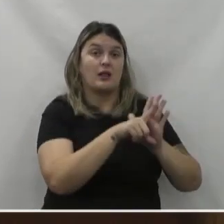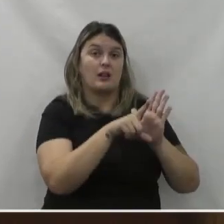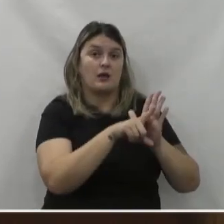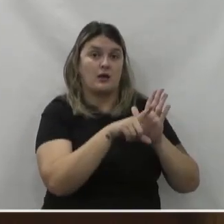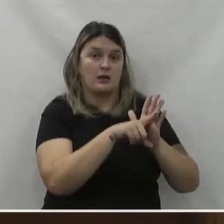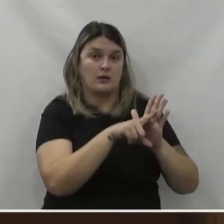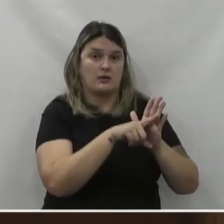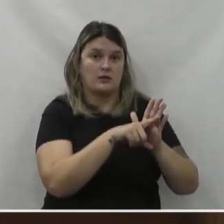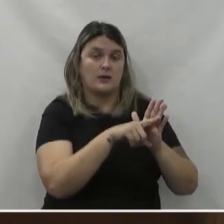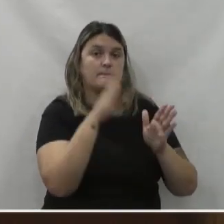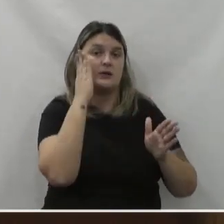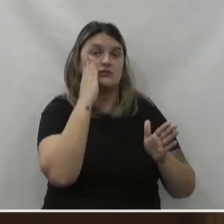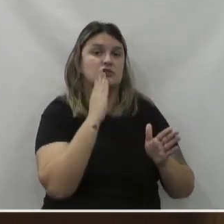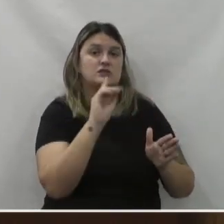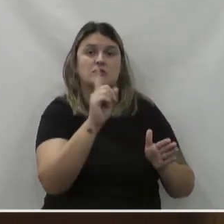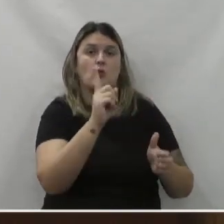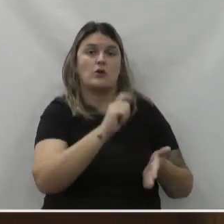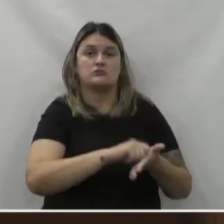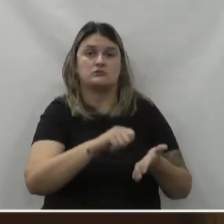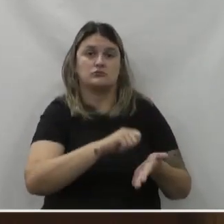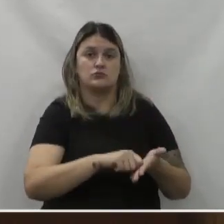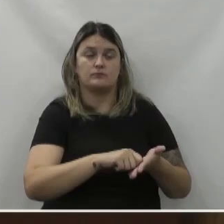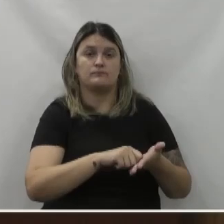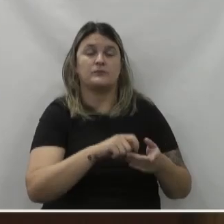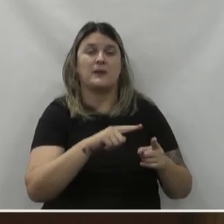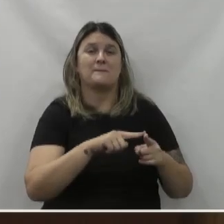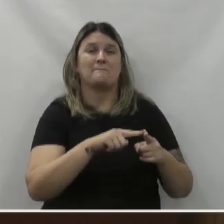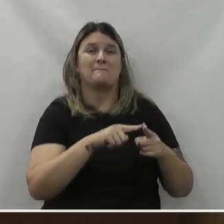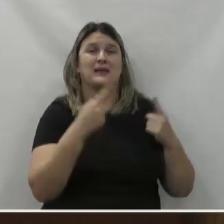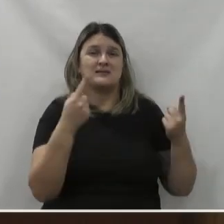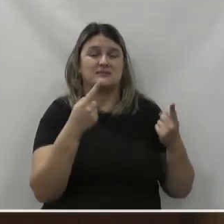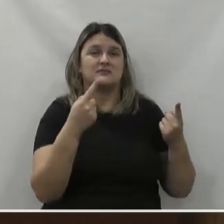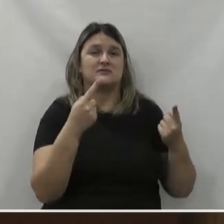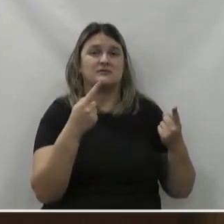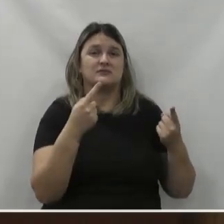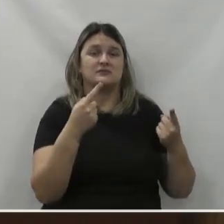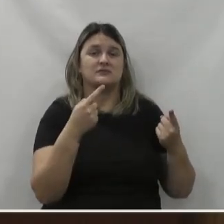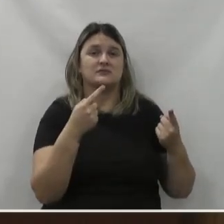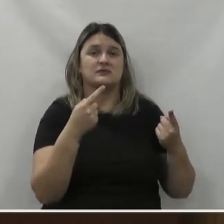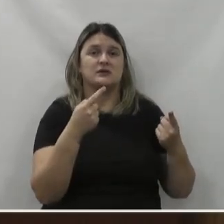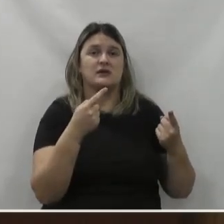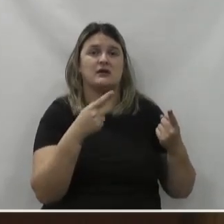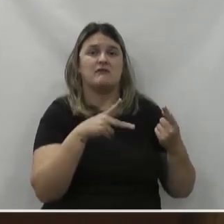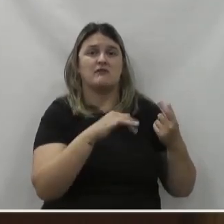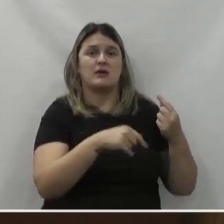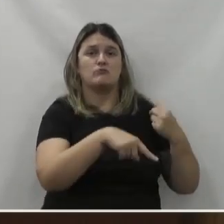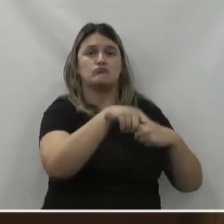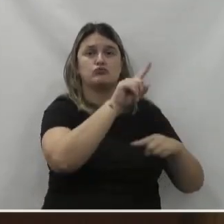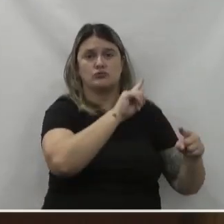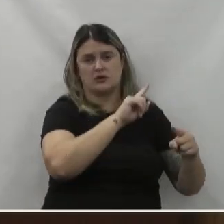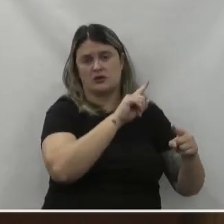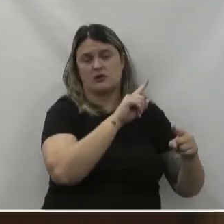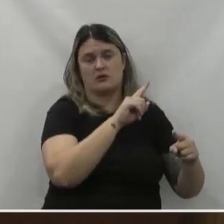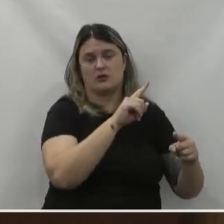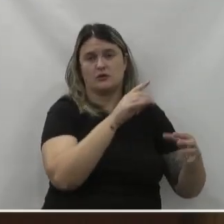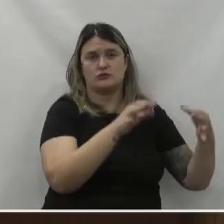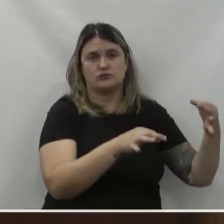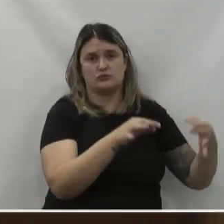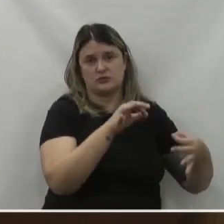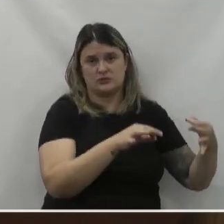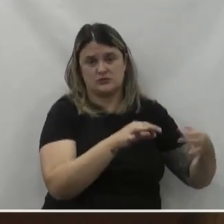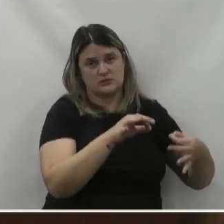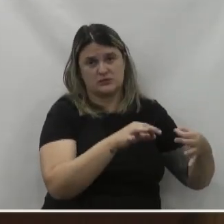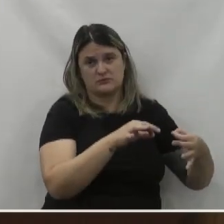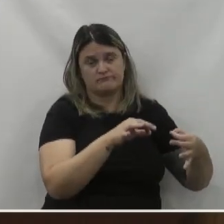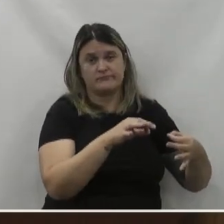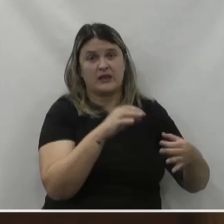do Bachir não ter assinado esse contrato. Porém, tudo indica que a decisão daqui de Leona Vitória vai ser revertida no Tribunal de Justiça. E se não for revertida a